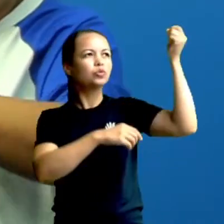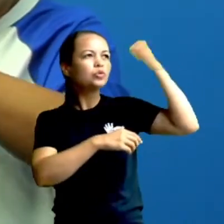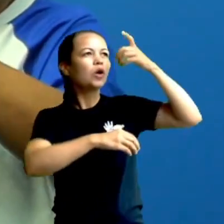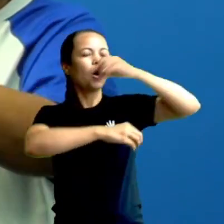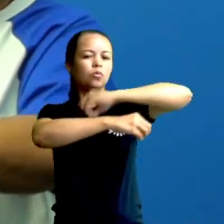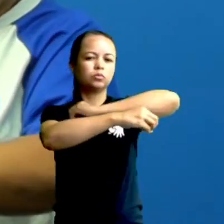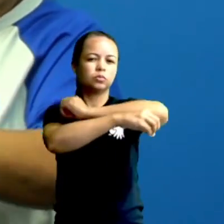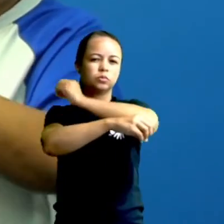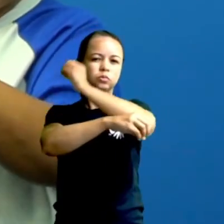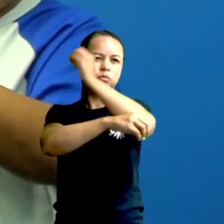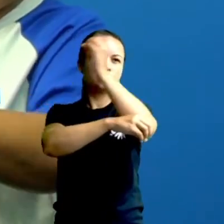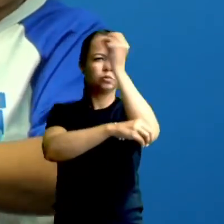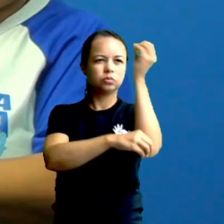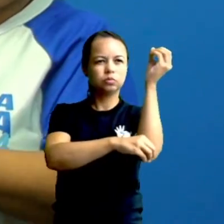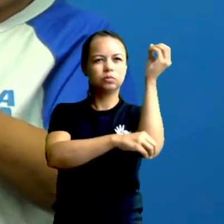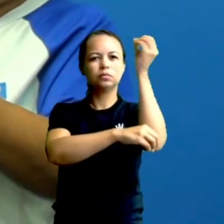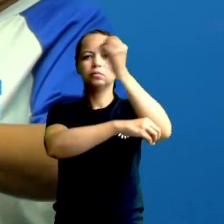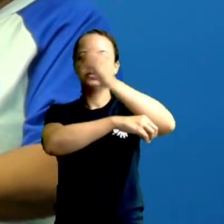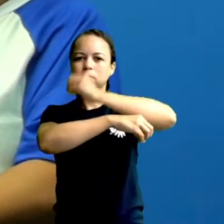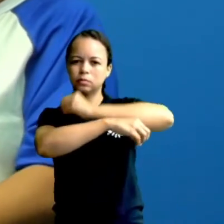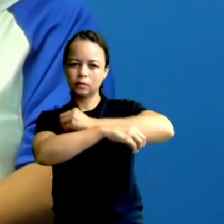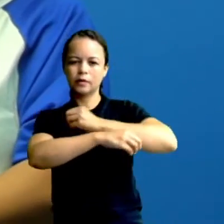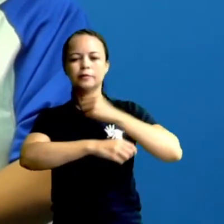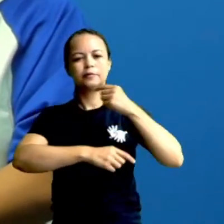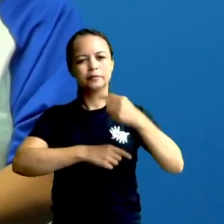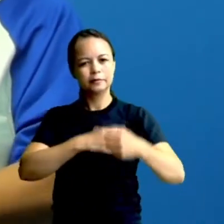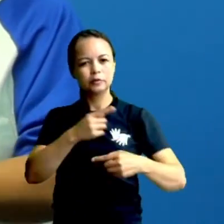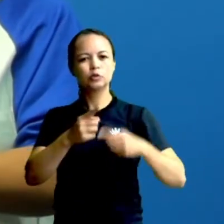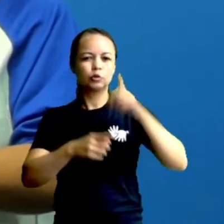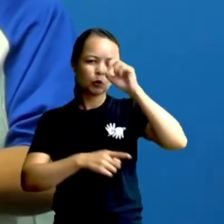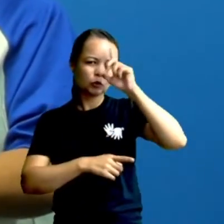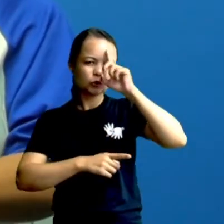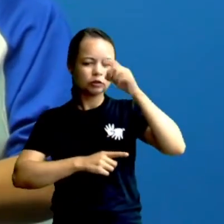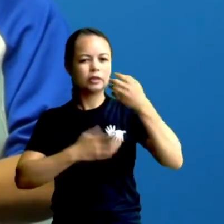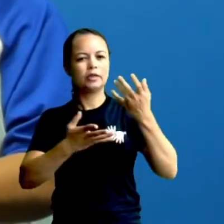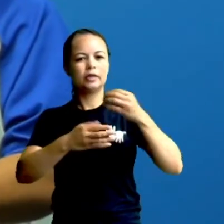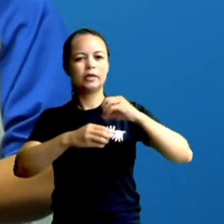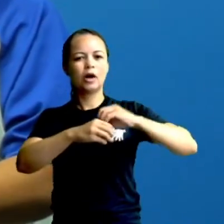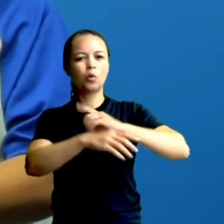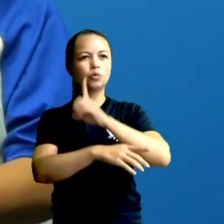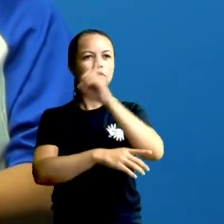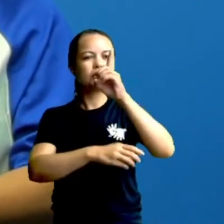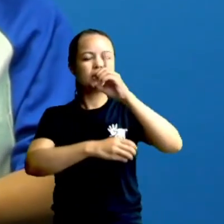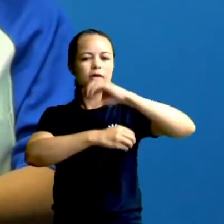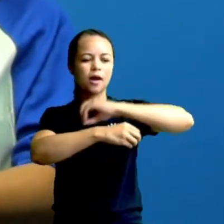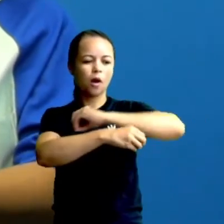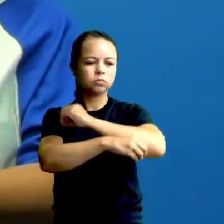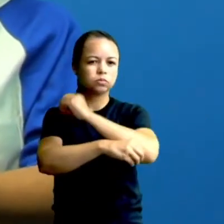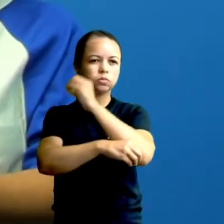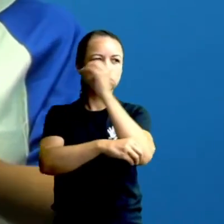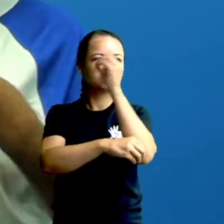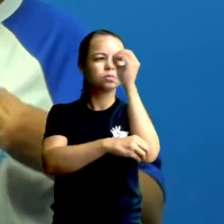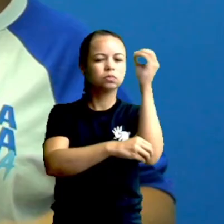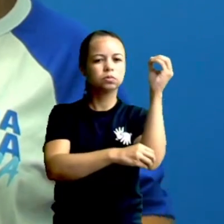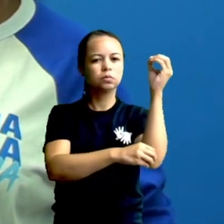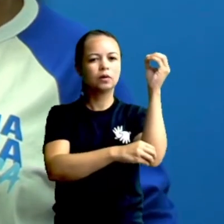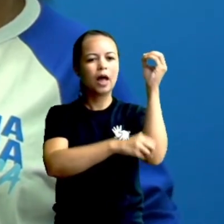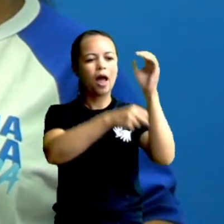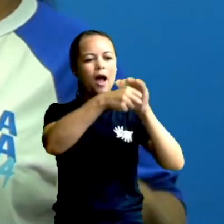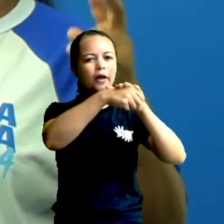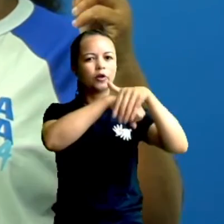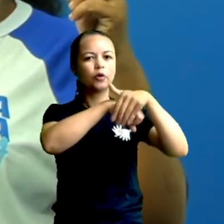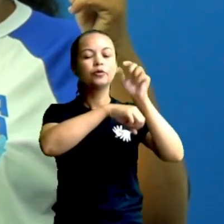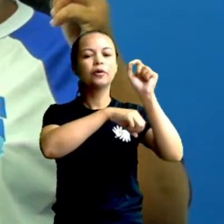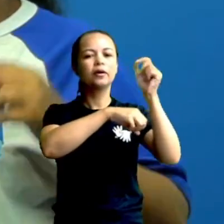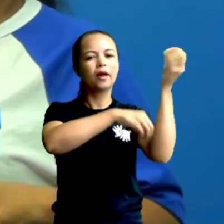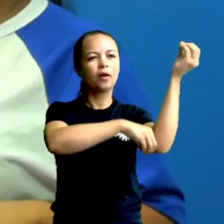acontece constante, sempre se repete. Nasce o dia, o Sol surge, né? Vai anoitecendo, o Sol